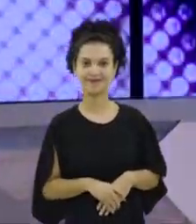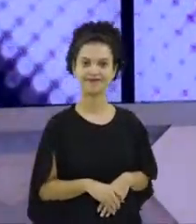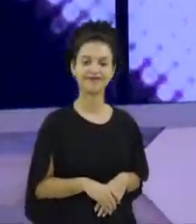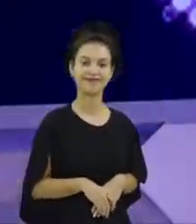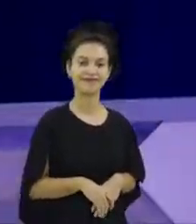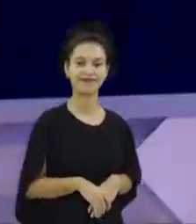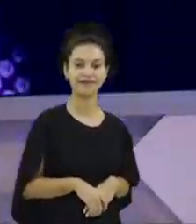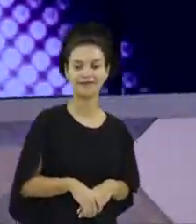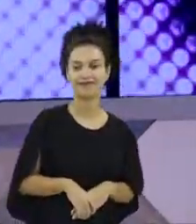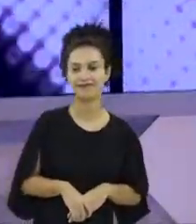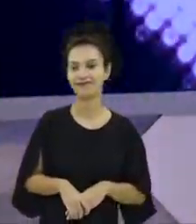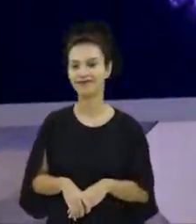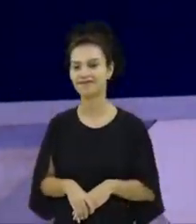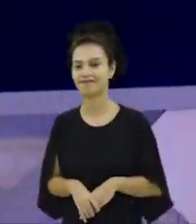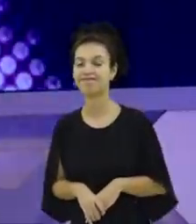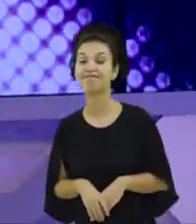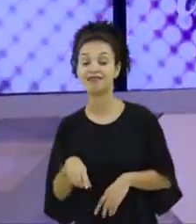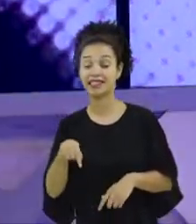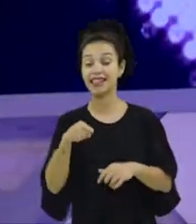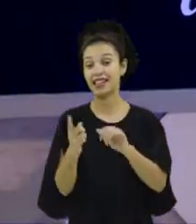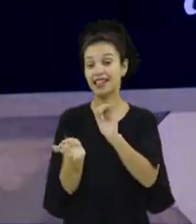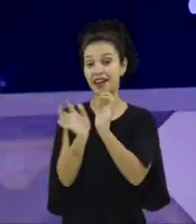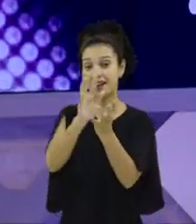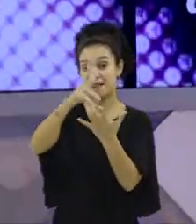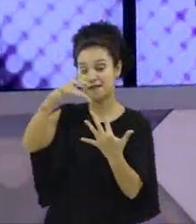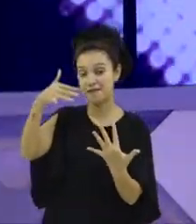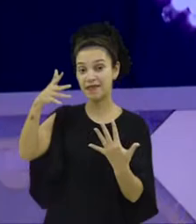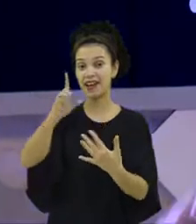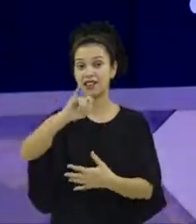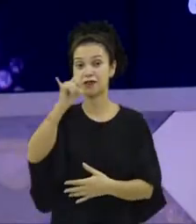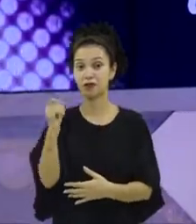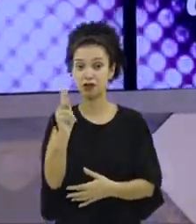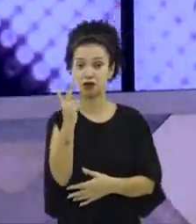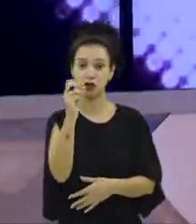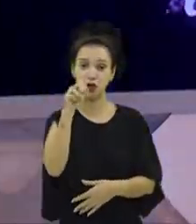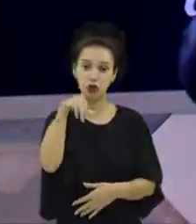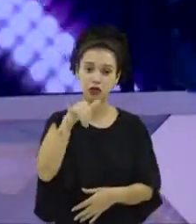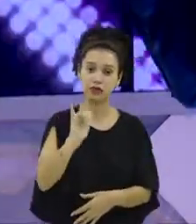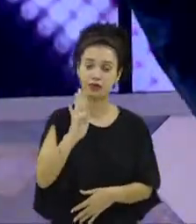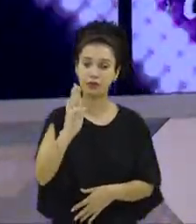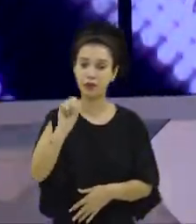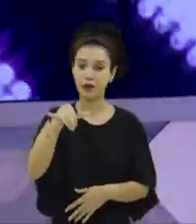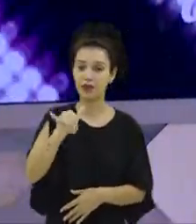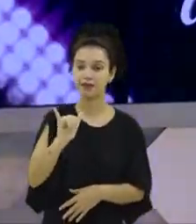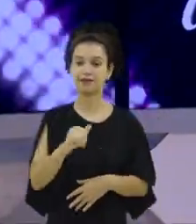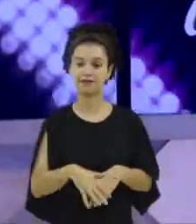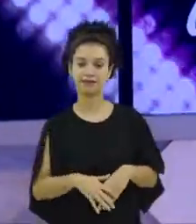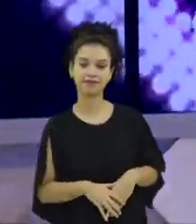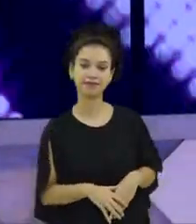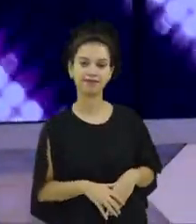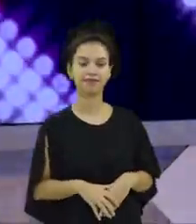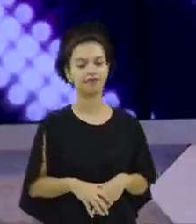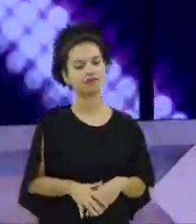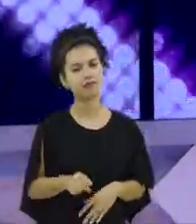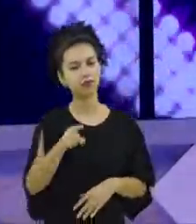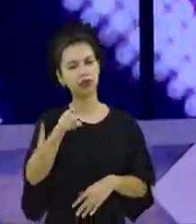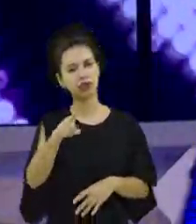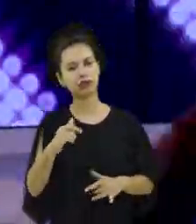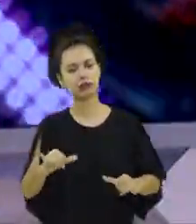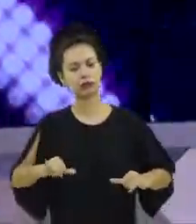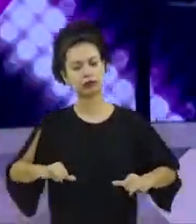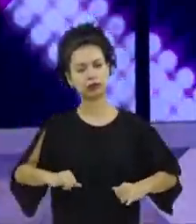recupera, corro para os braços dele e eu fico aqui. Sozinho, chorando, sofrendo. A minha